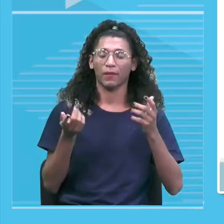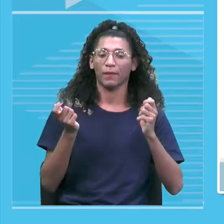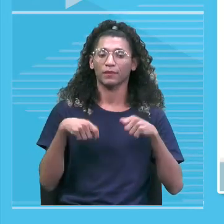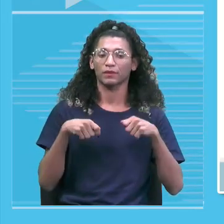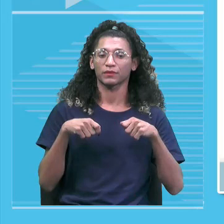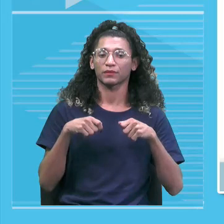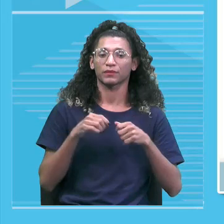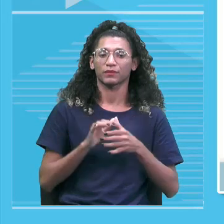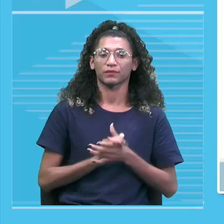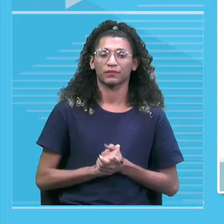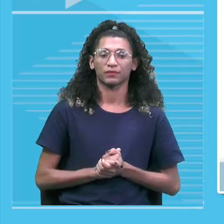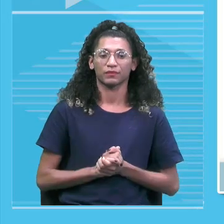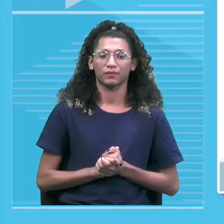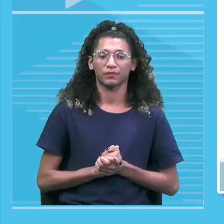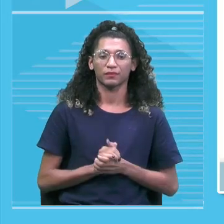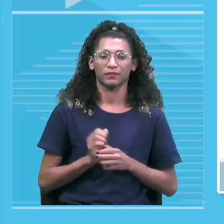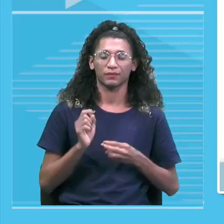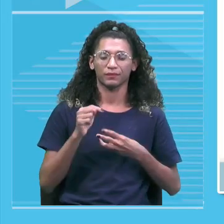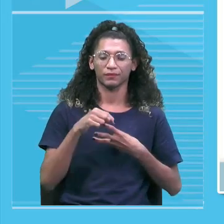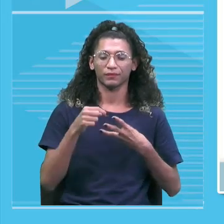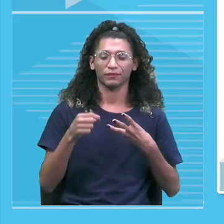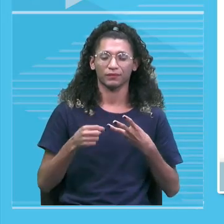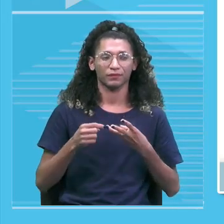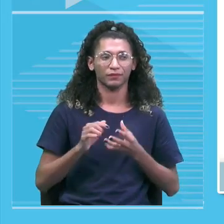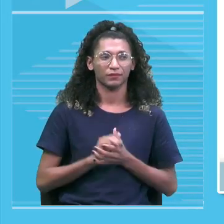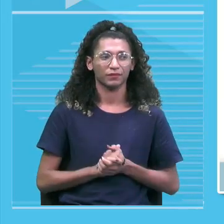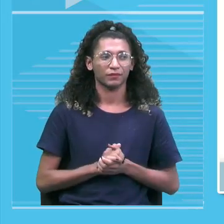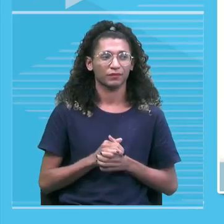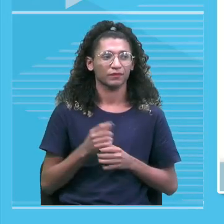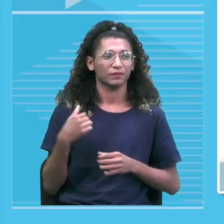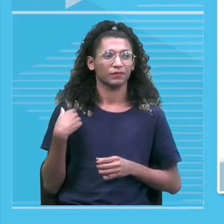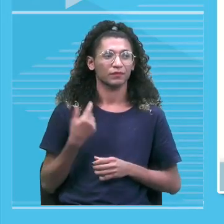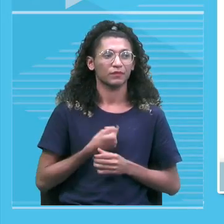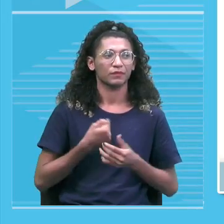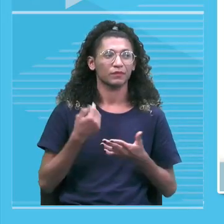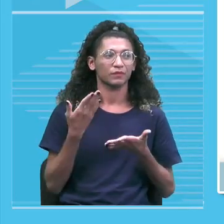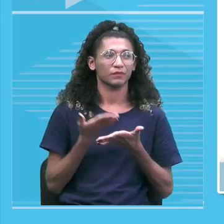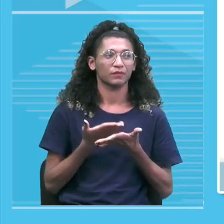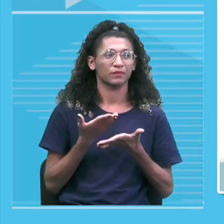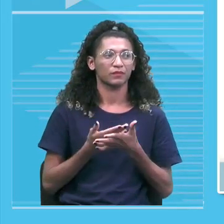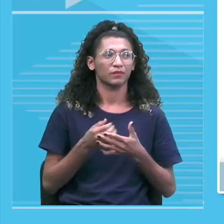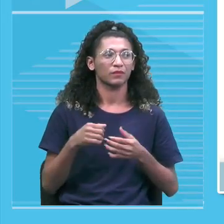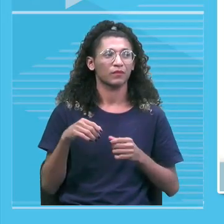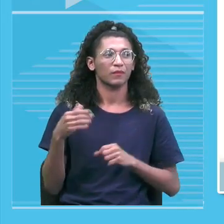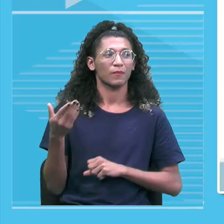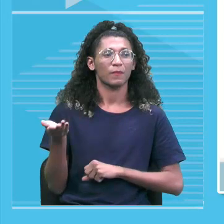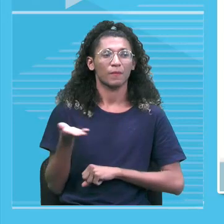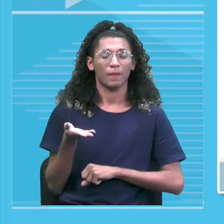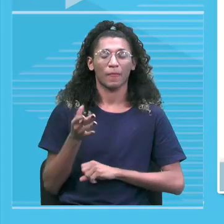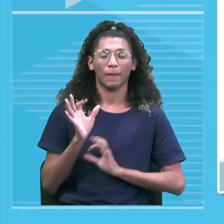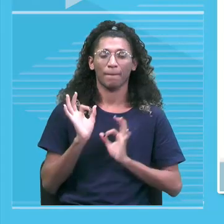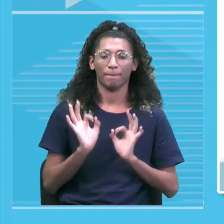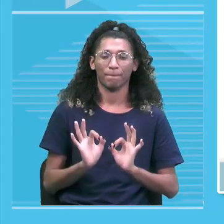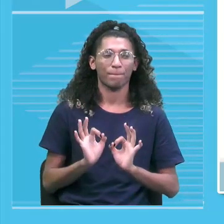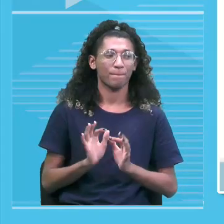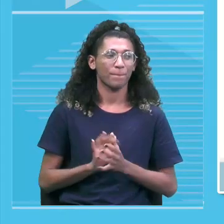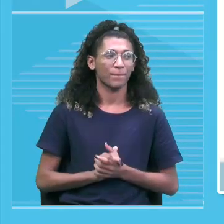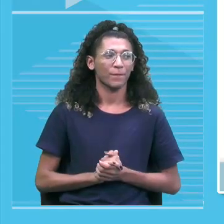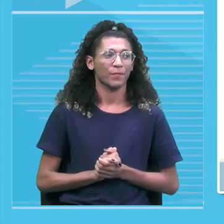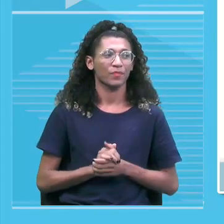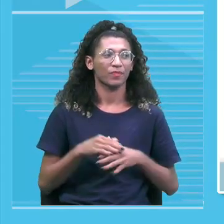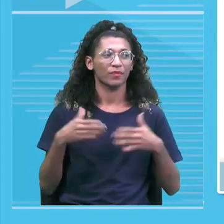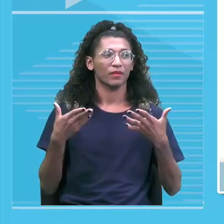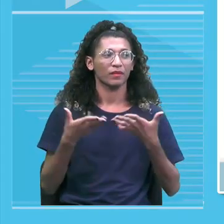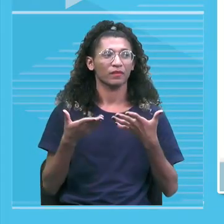também de três formas e é isso que a gente vai entender na aula de hoje certinho vamos